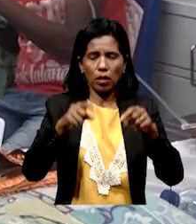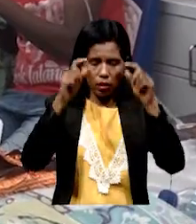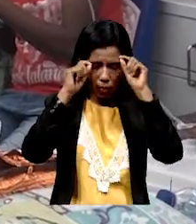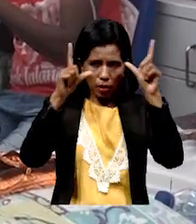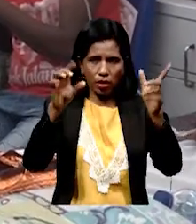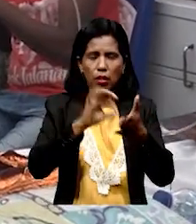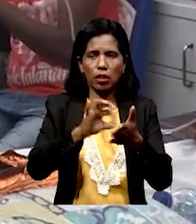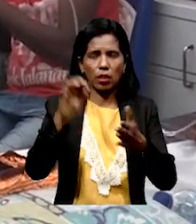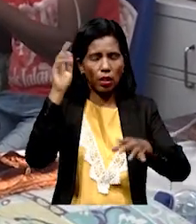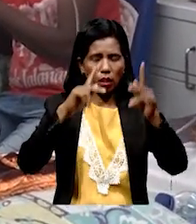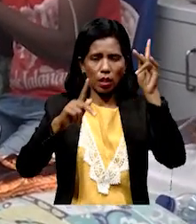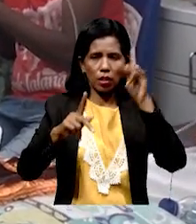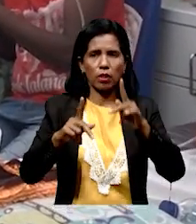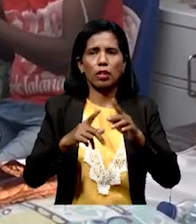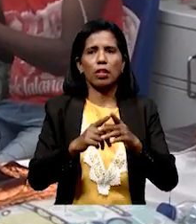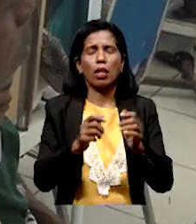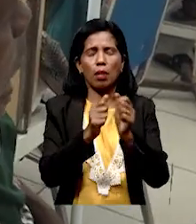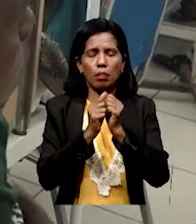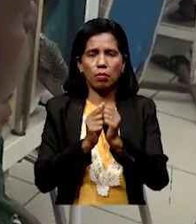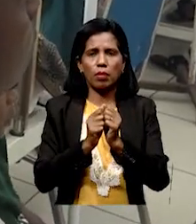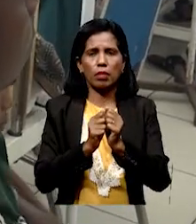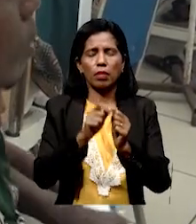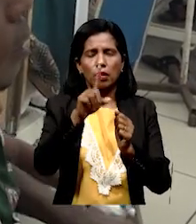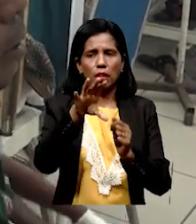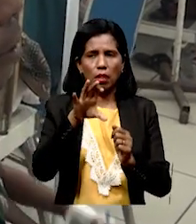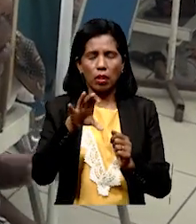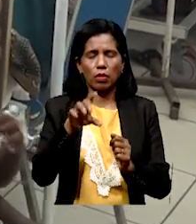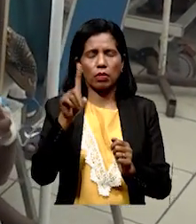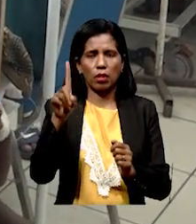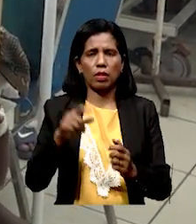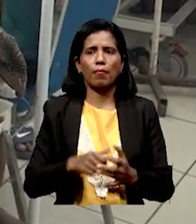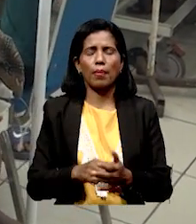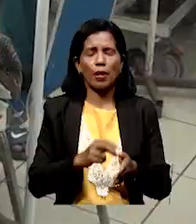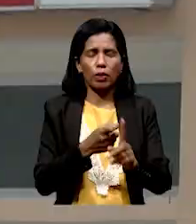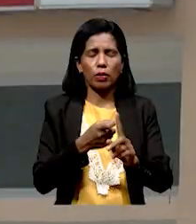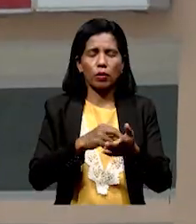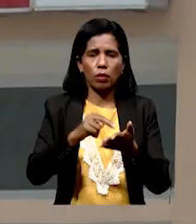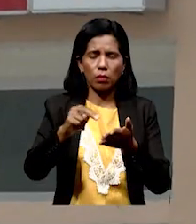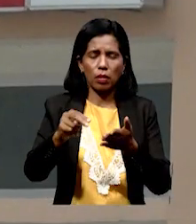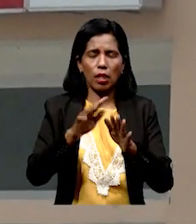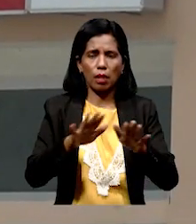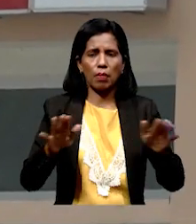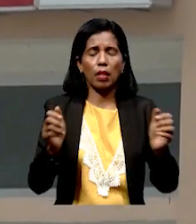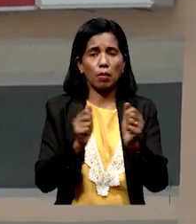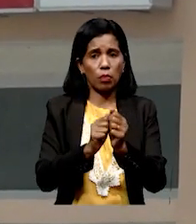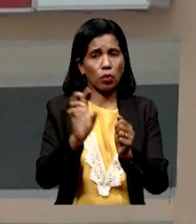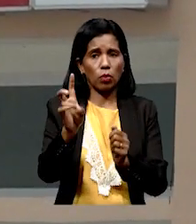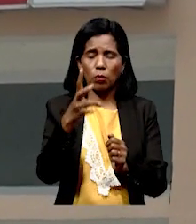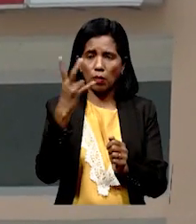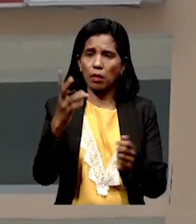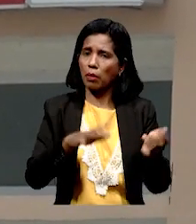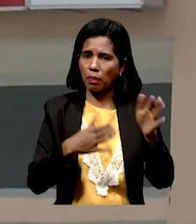resista ona kasu dengue hamutuk atus sia ida. Husi numero ne, labarik na insanulu resin hitu maklakon ona